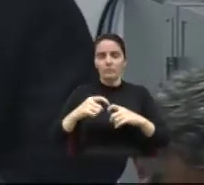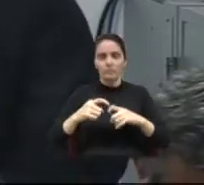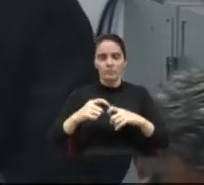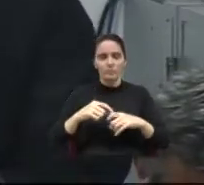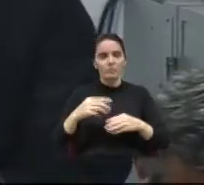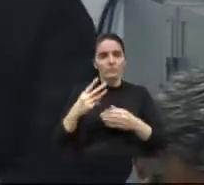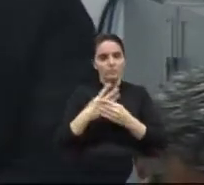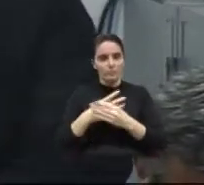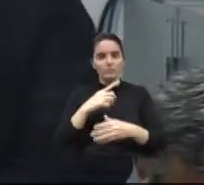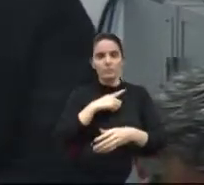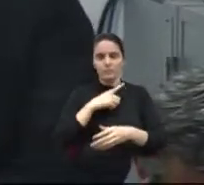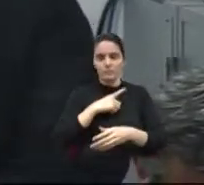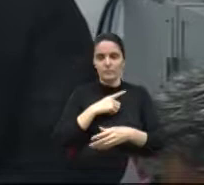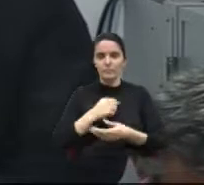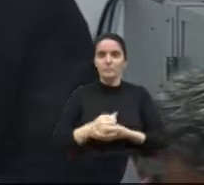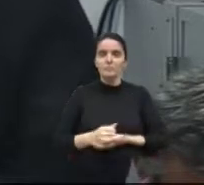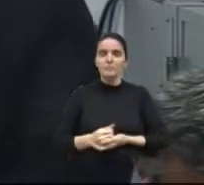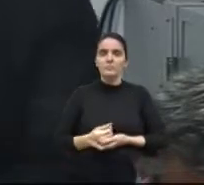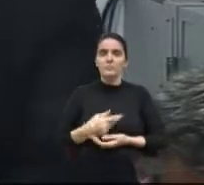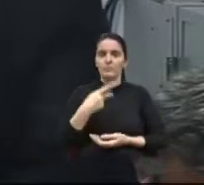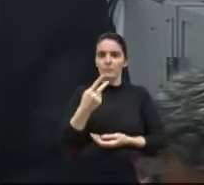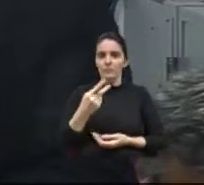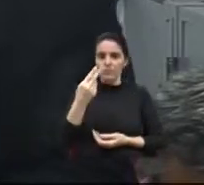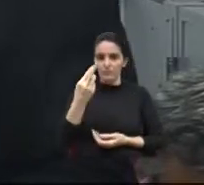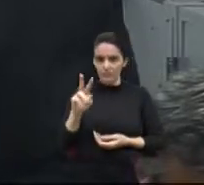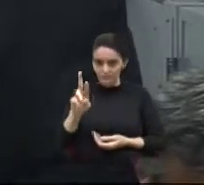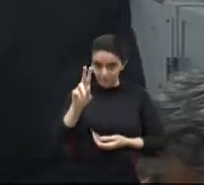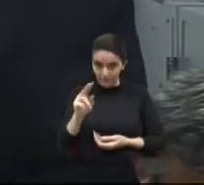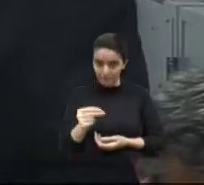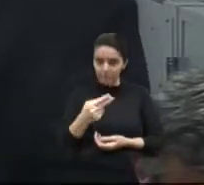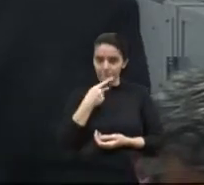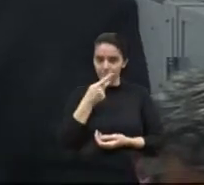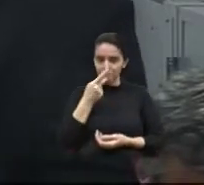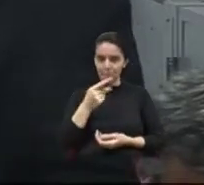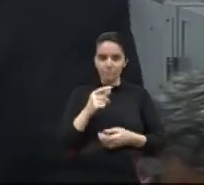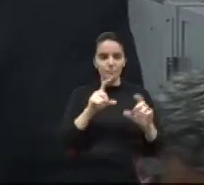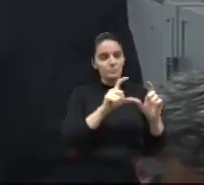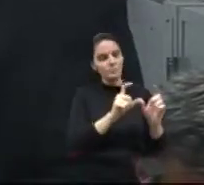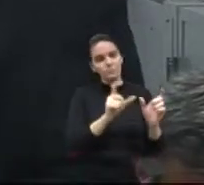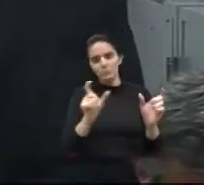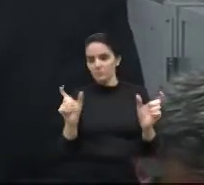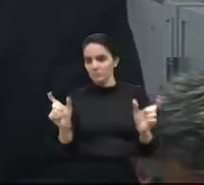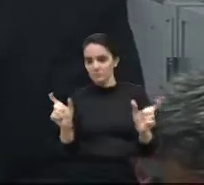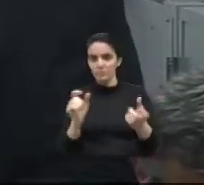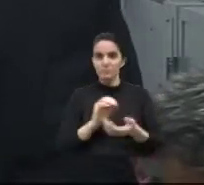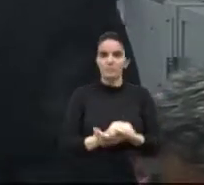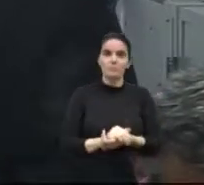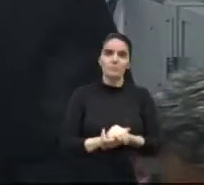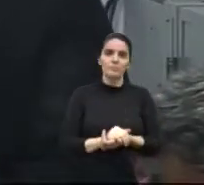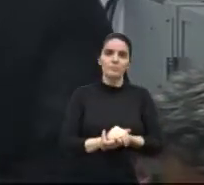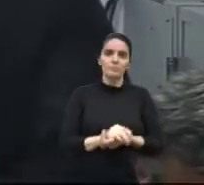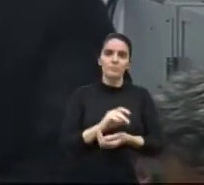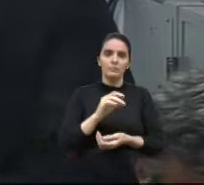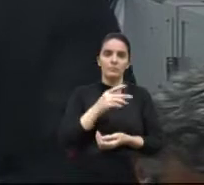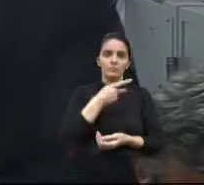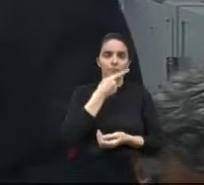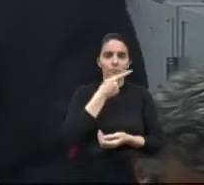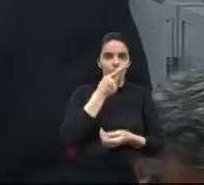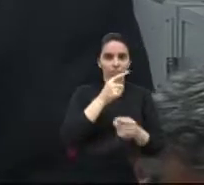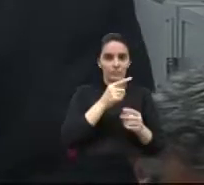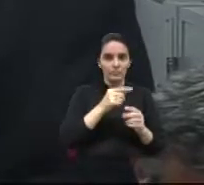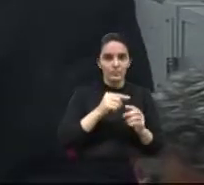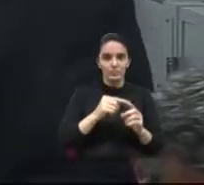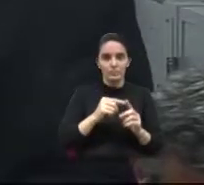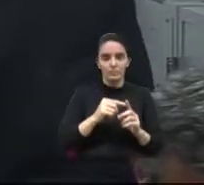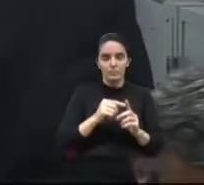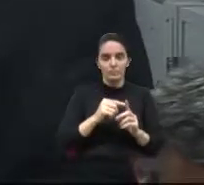uma frase que é muito falada, e o vereador também, Lemão, já repetiu várias vezes aqui, né, vereador? Só fala de aborto quem já nasceu,